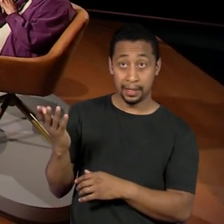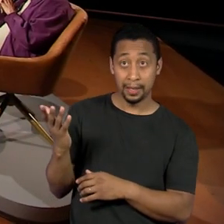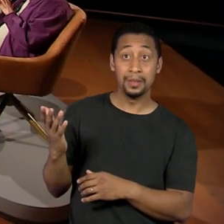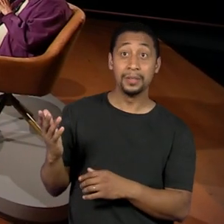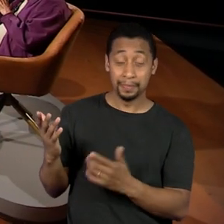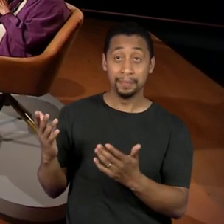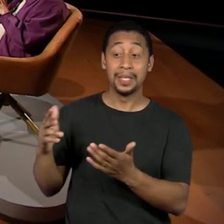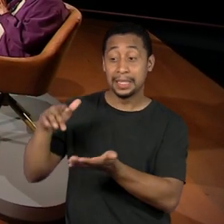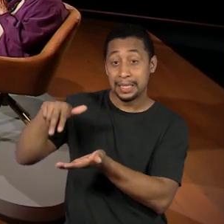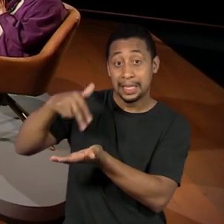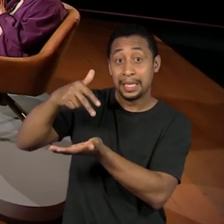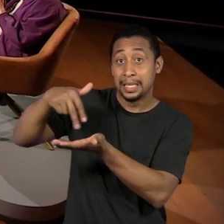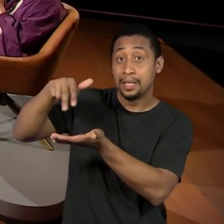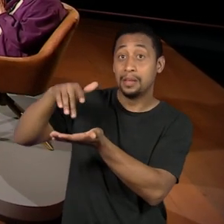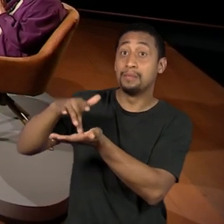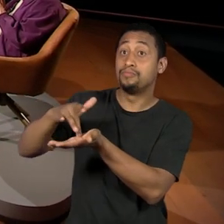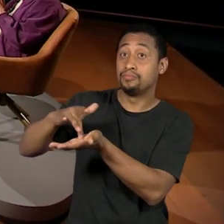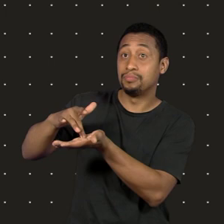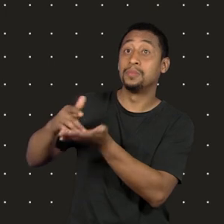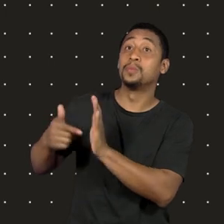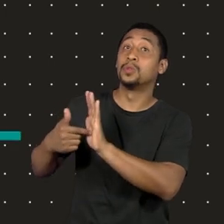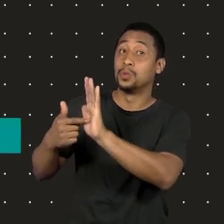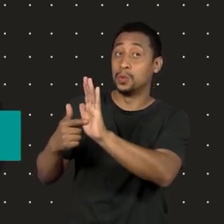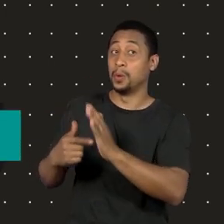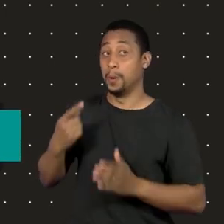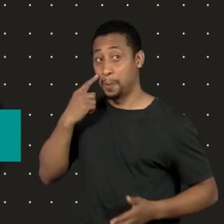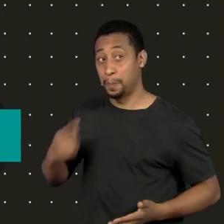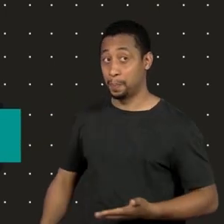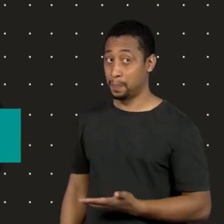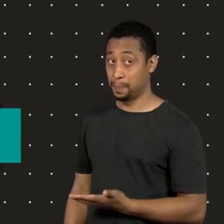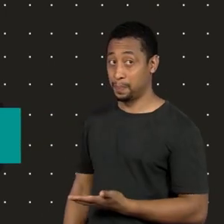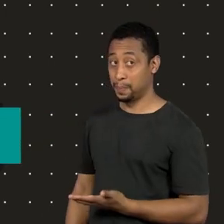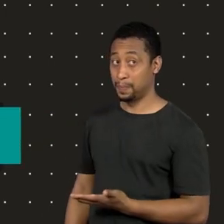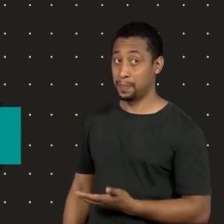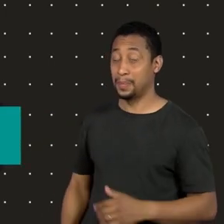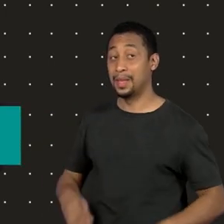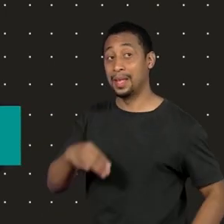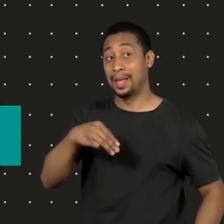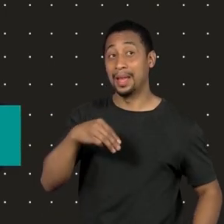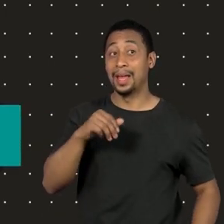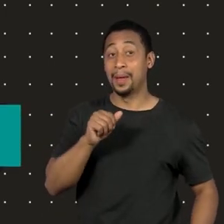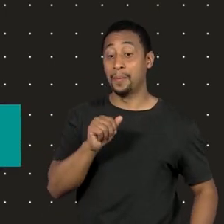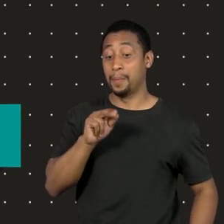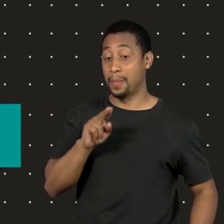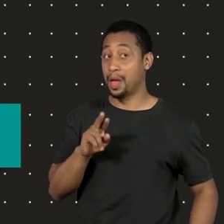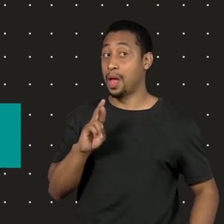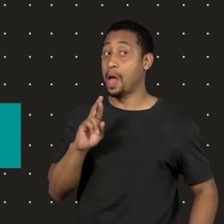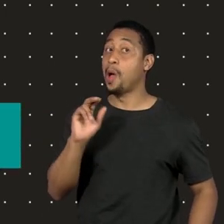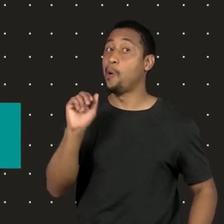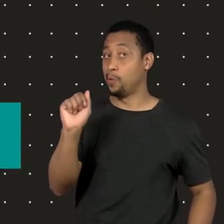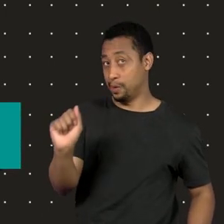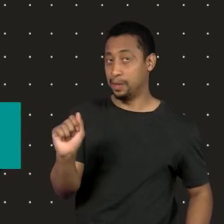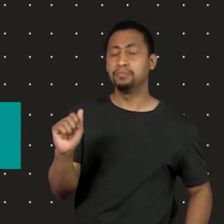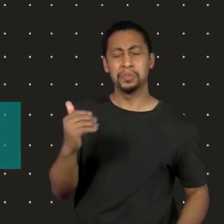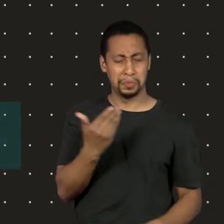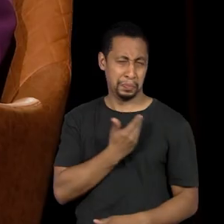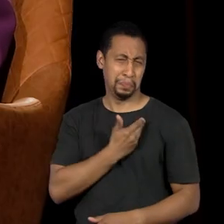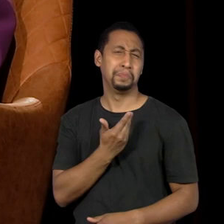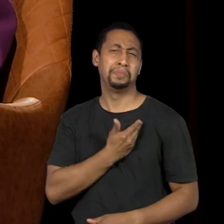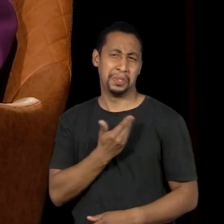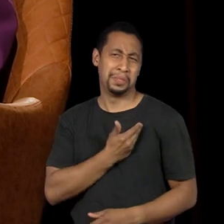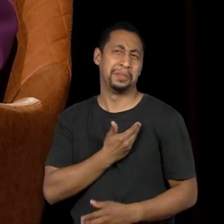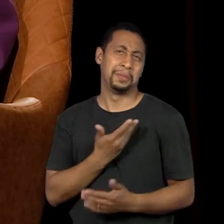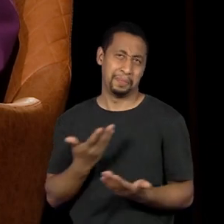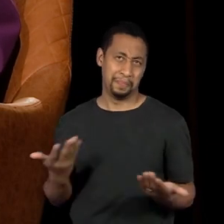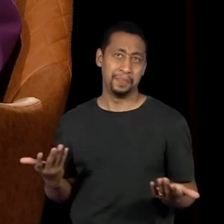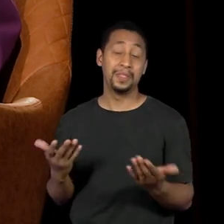lírica, Maura Moreira, maravilhosa. E nos tornamos muito amigos. Ela disse, desce, vem para a